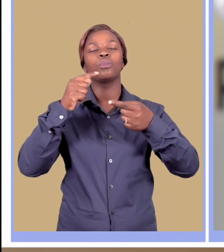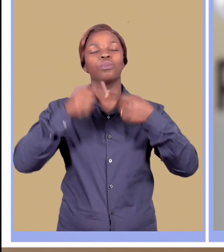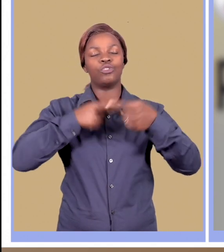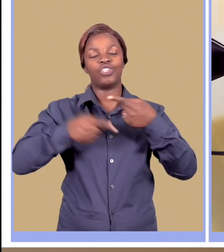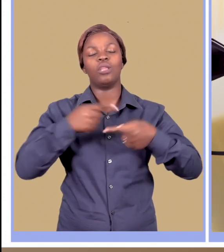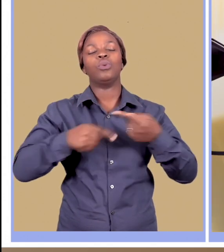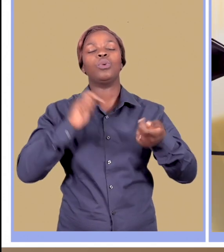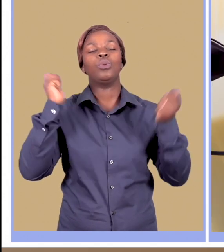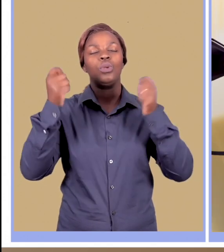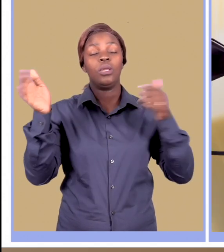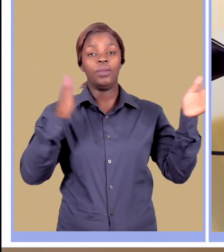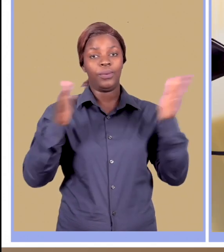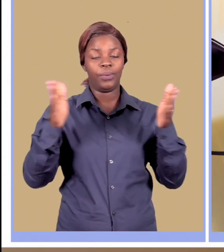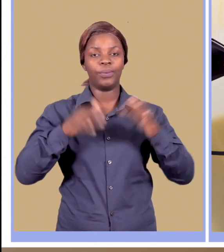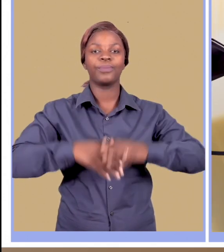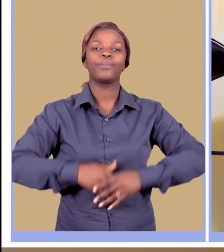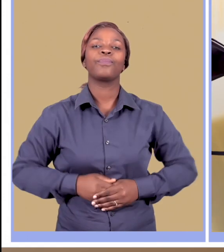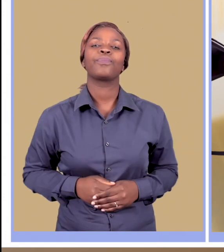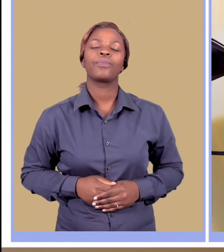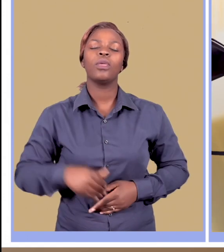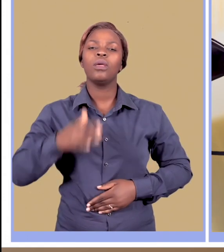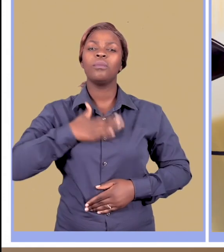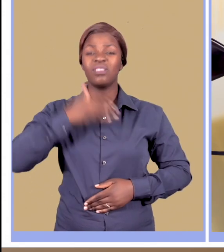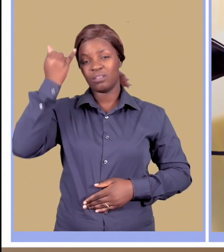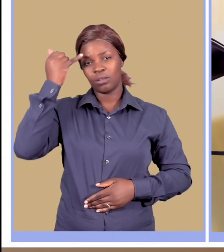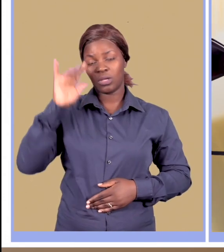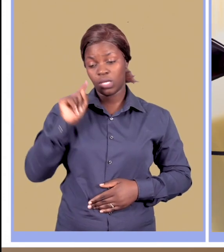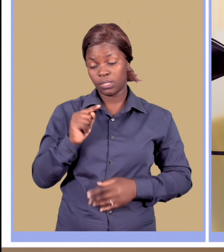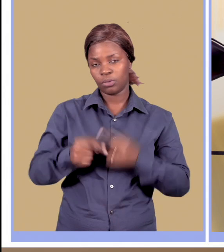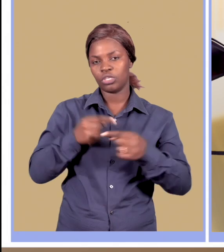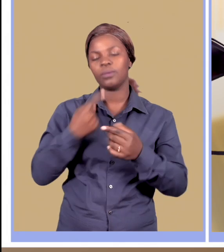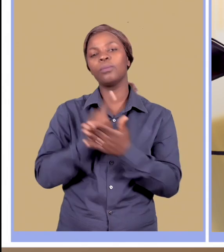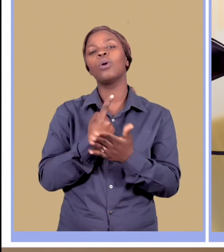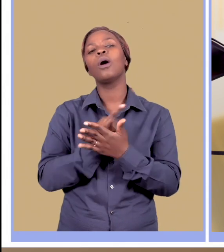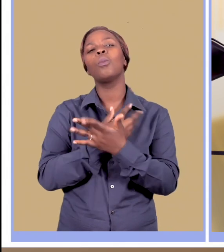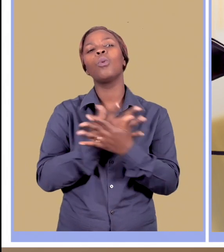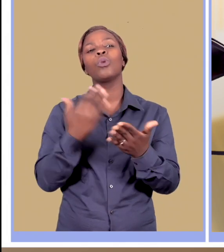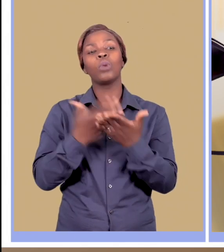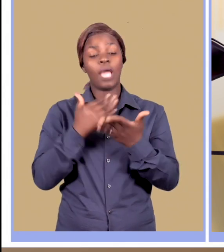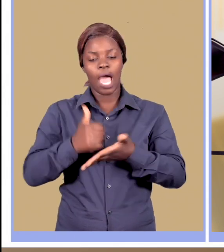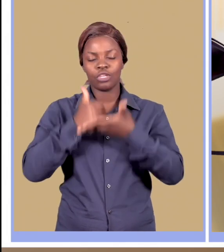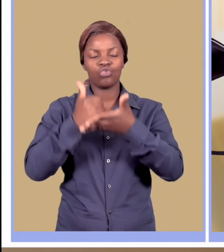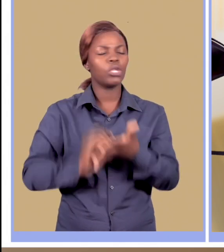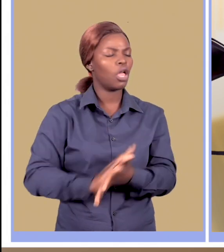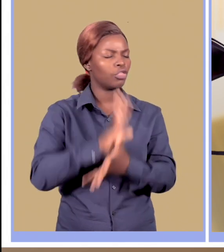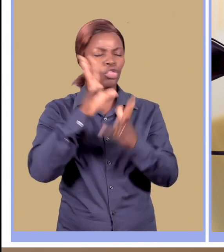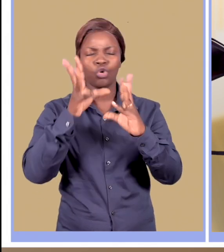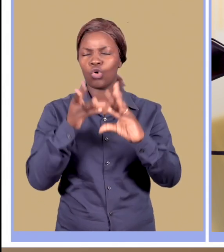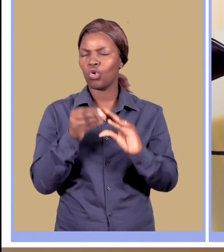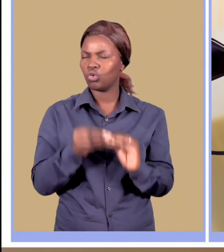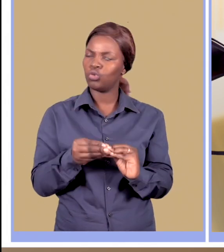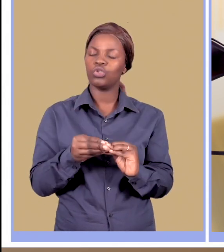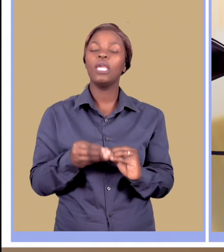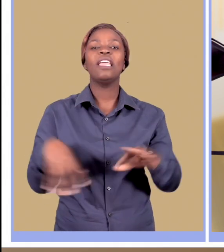Recado. Eu acho que este projeto é extremamente importante porque beneficia a todos e, em